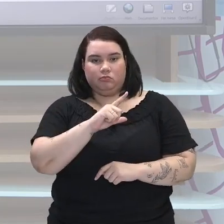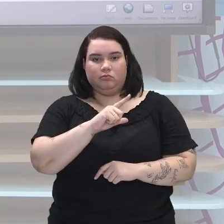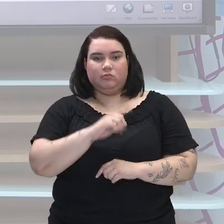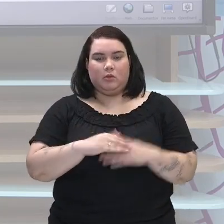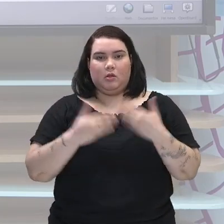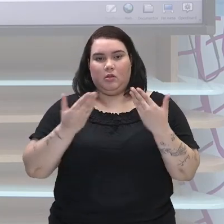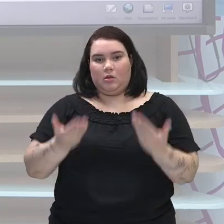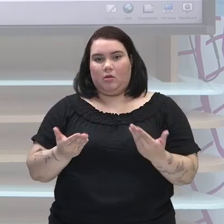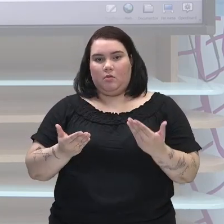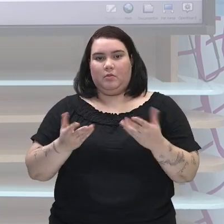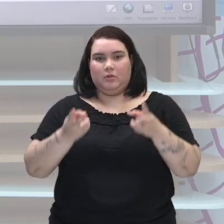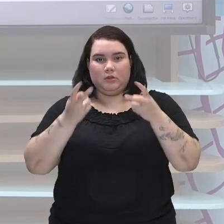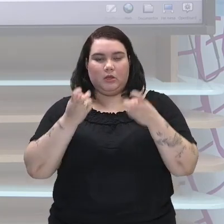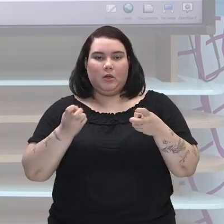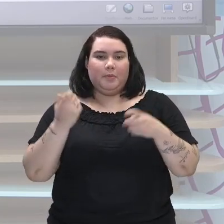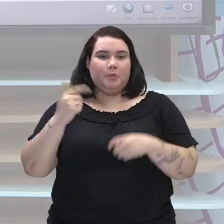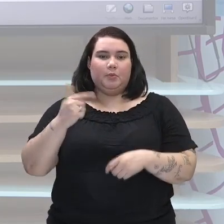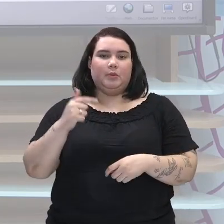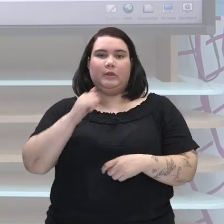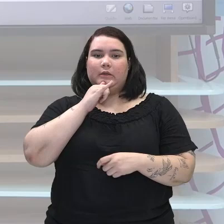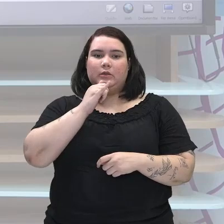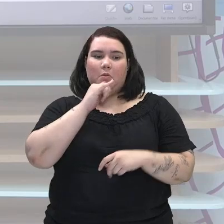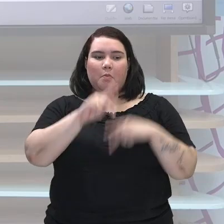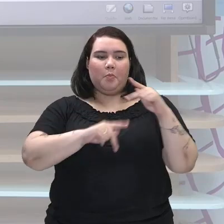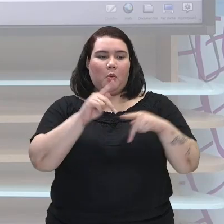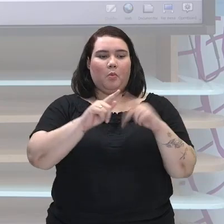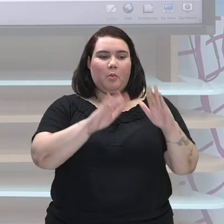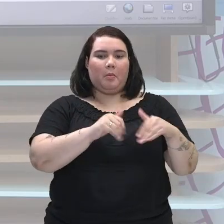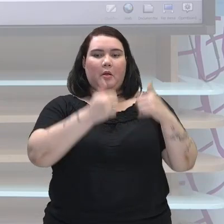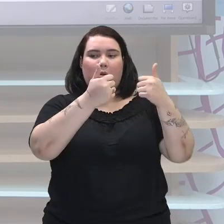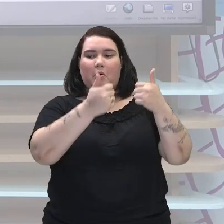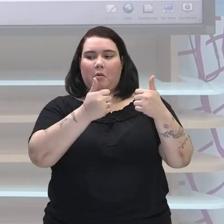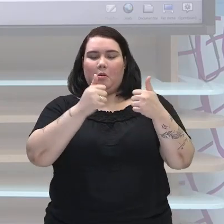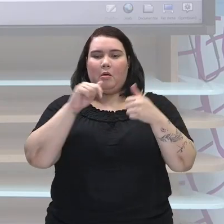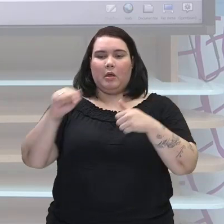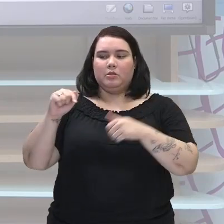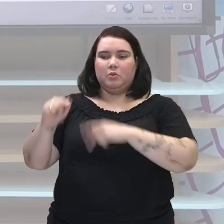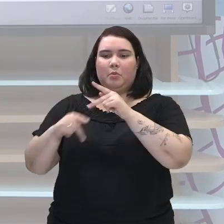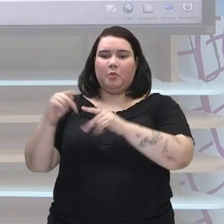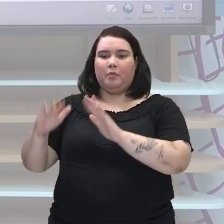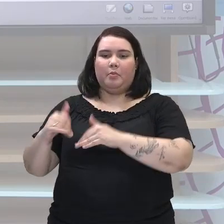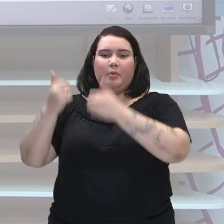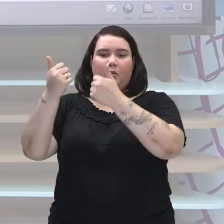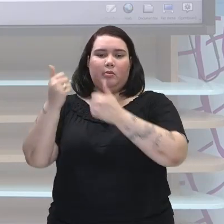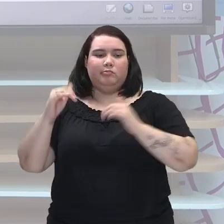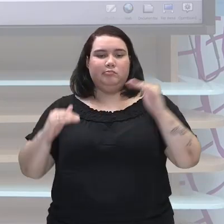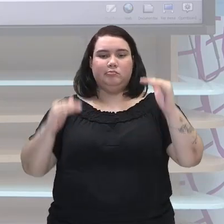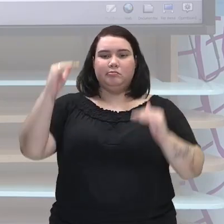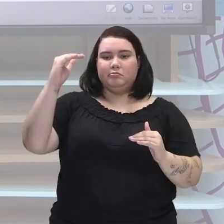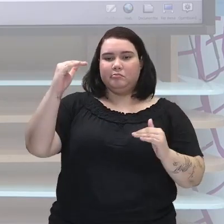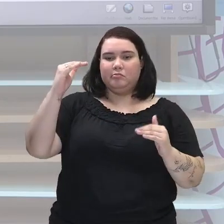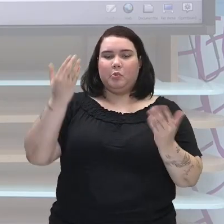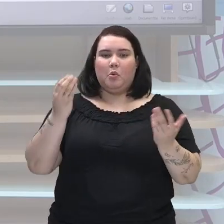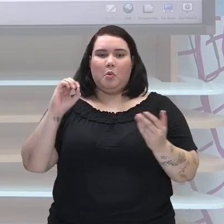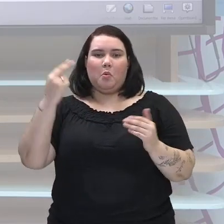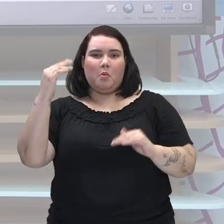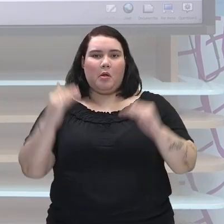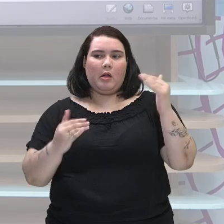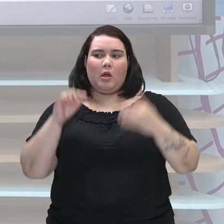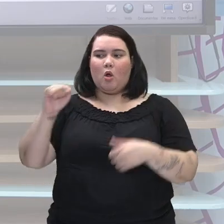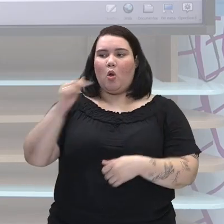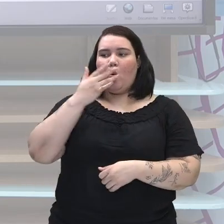não existe essa questão de um povo melhor que o outro, de um ser humano que é melhor que o outro por causa da sua cor de